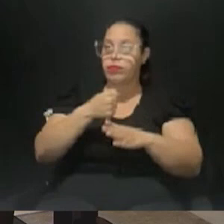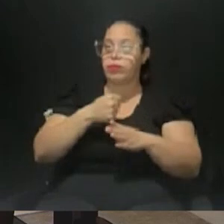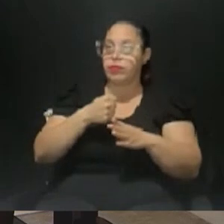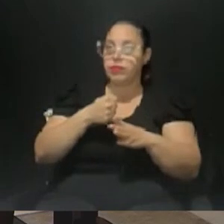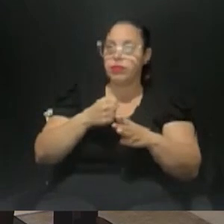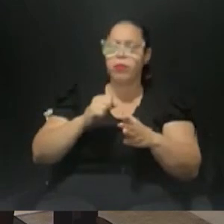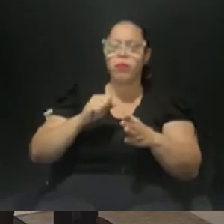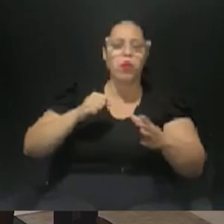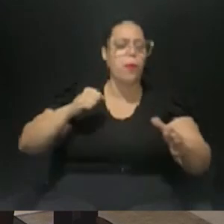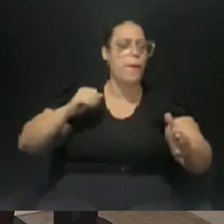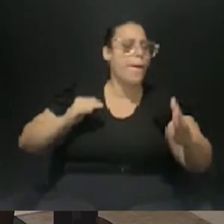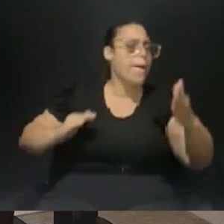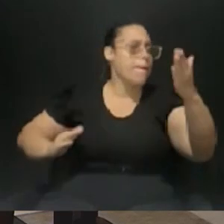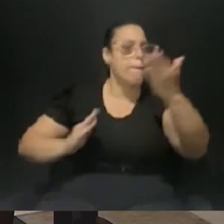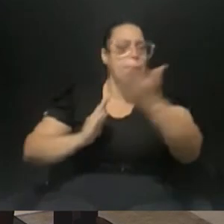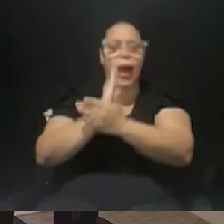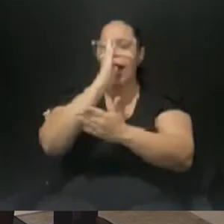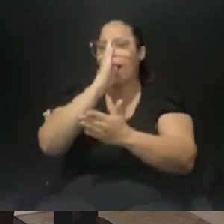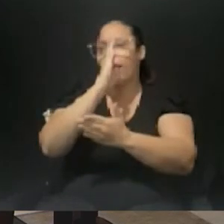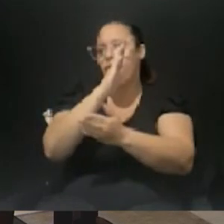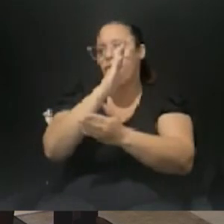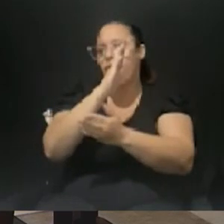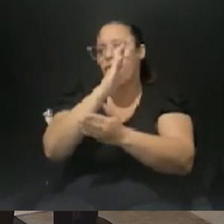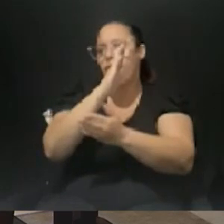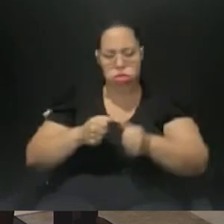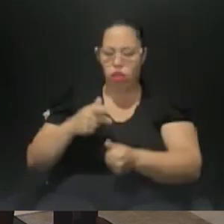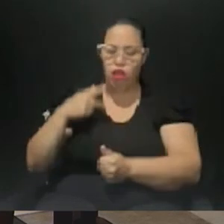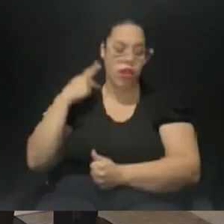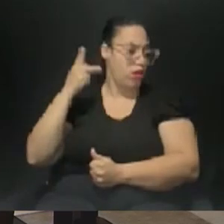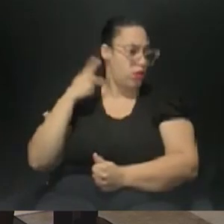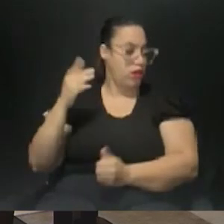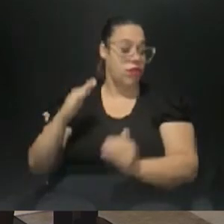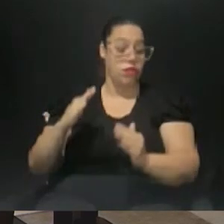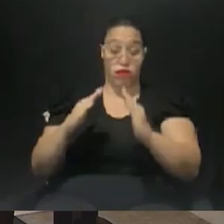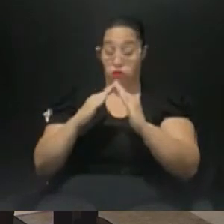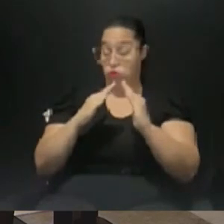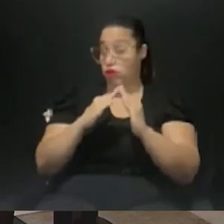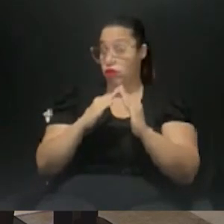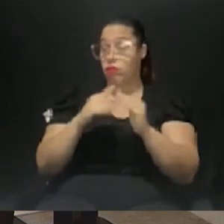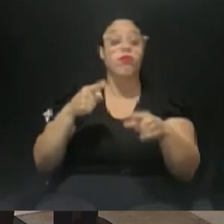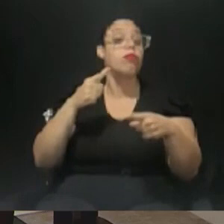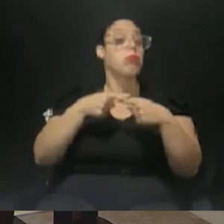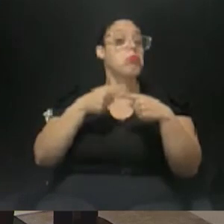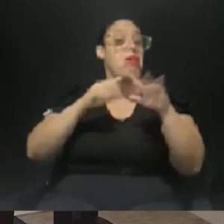da casa, porque todos já reconhecem no Faca um local